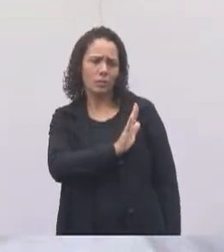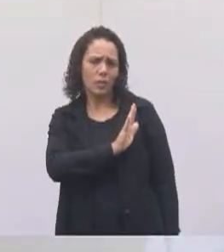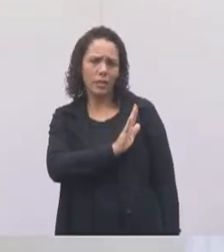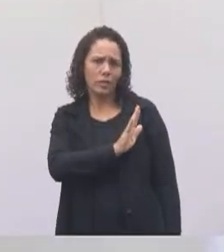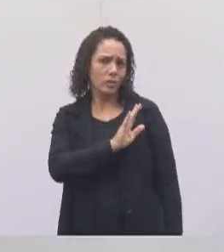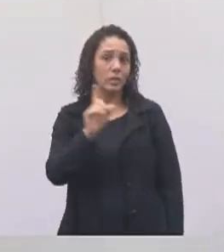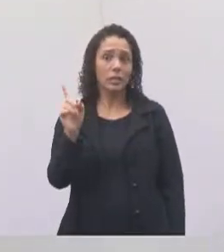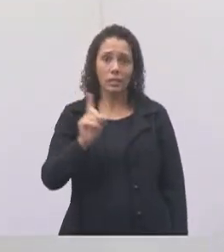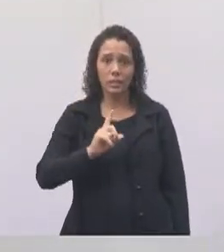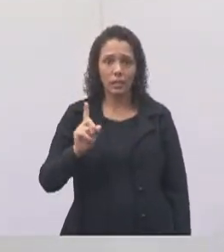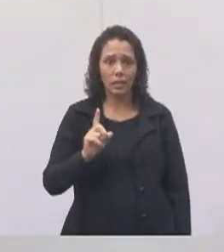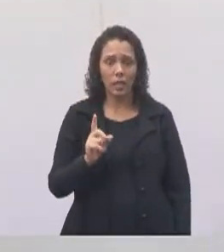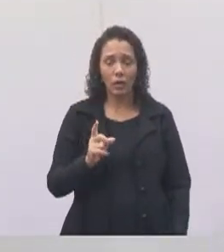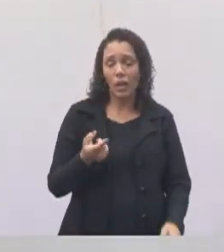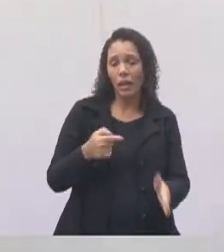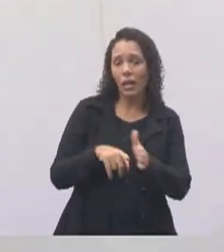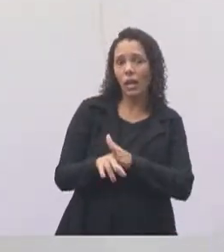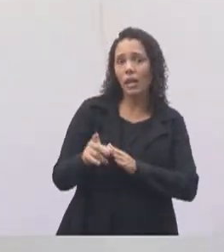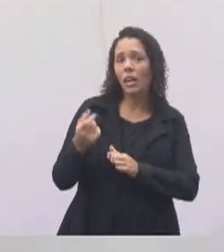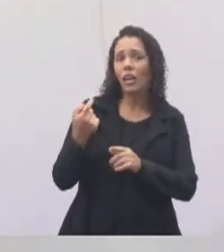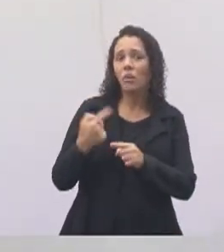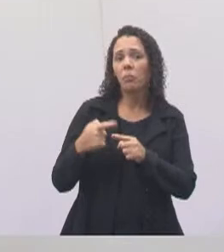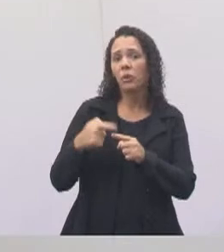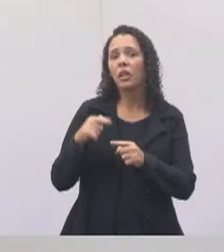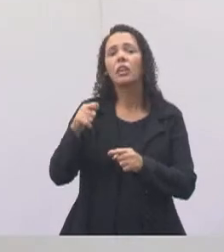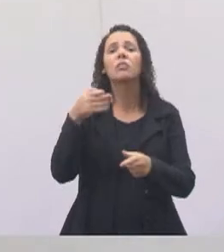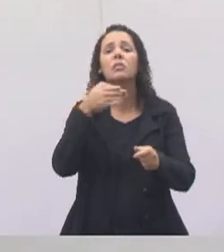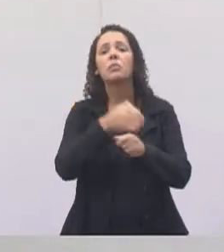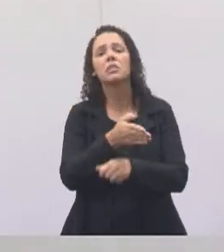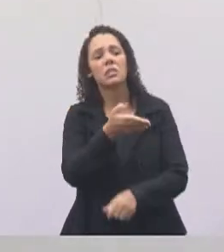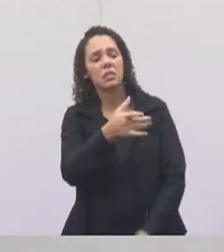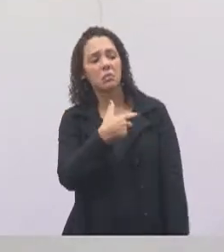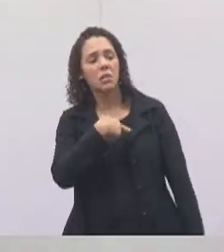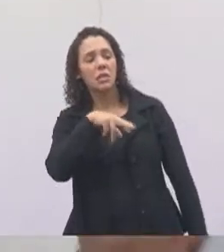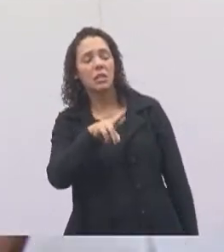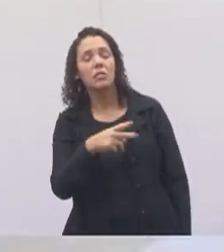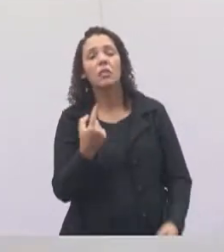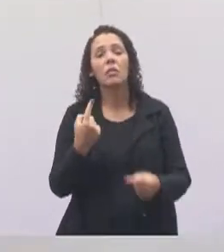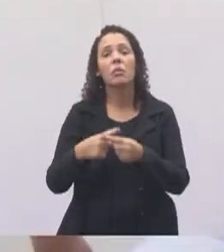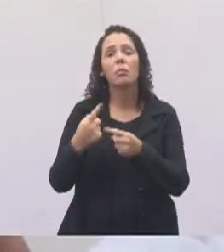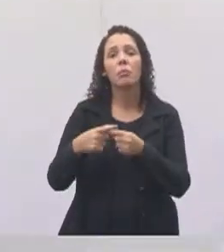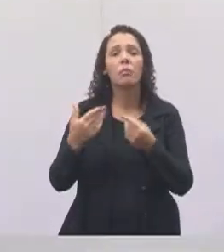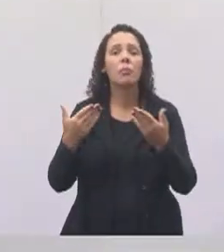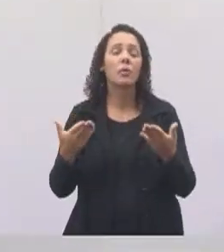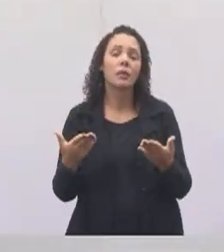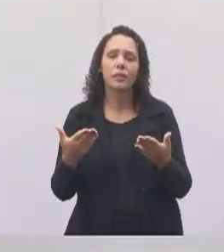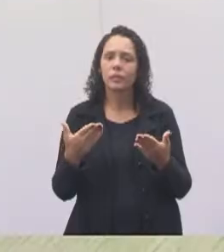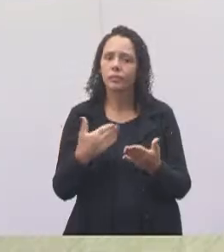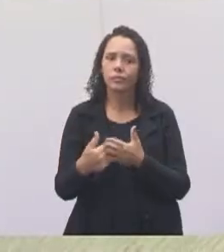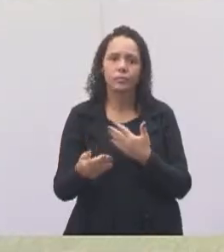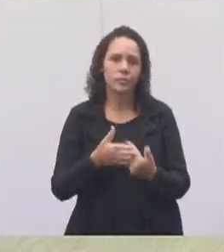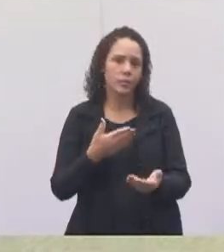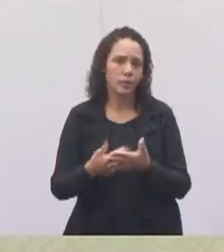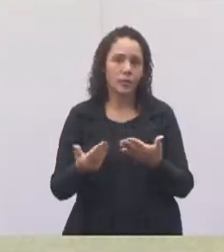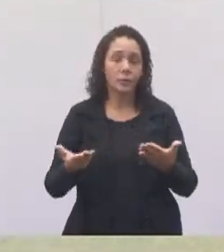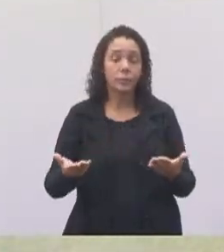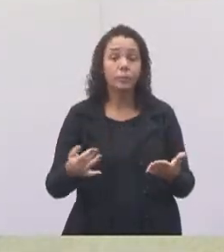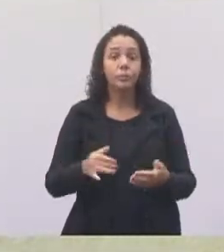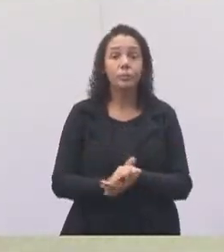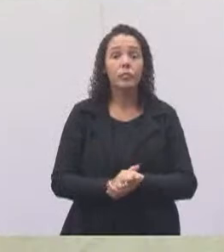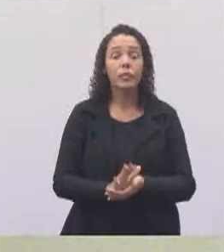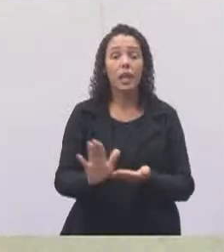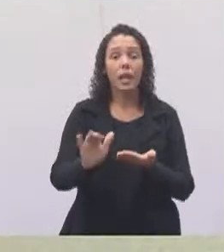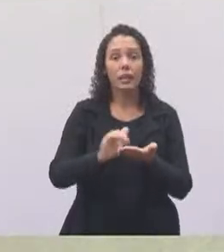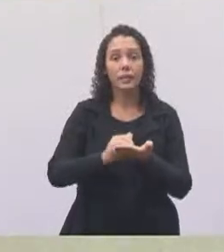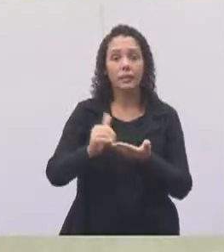que você está indo nessa religião, por que você está indo naquela religião, qual é o motivo? Deus é um só. A subsecretária